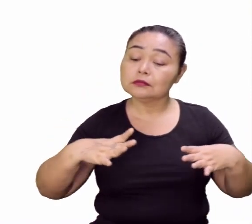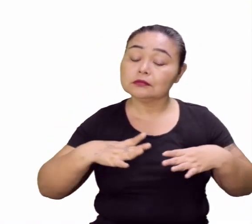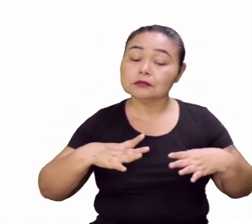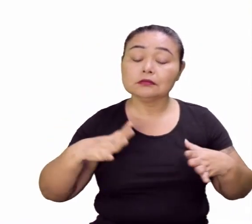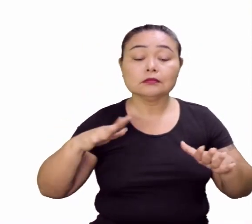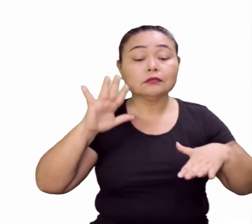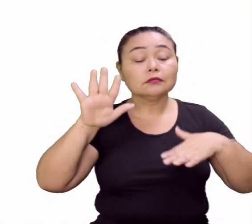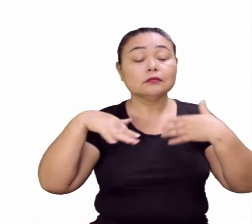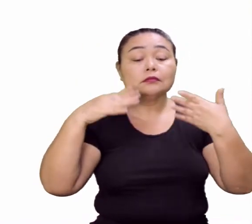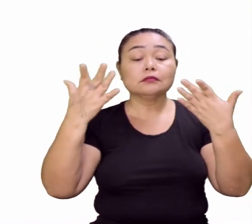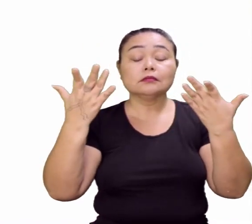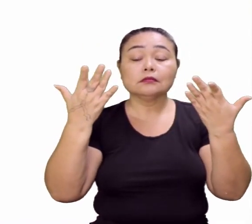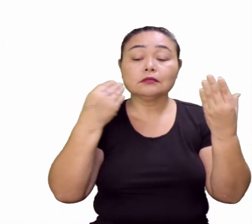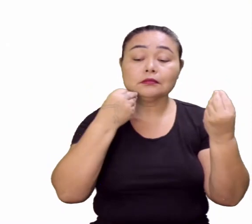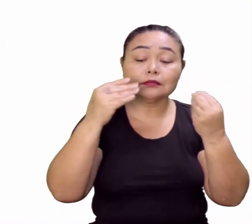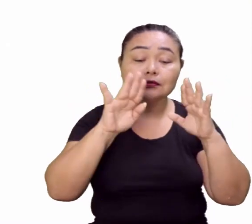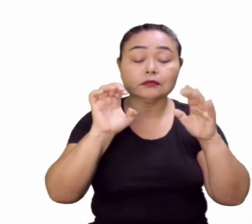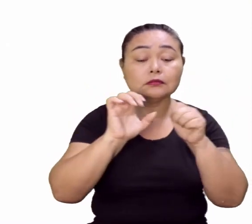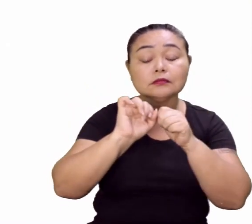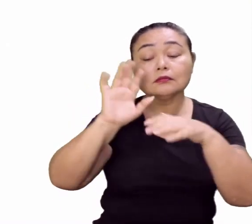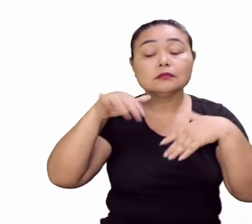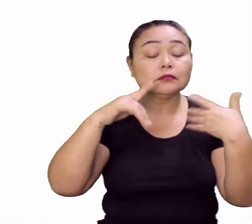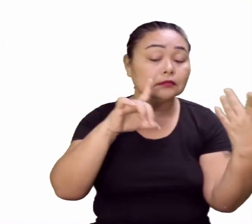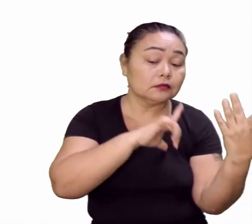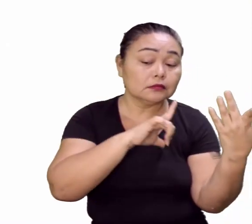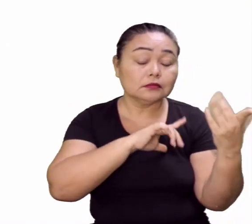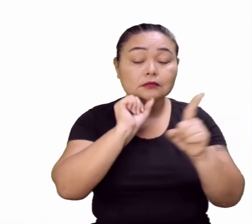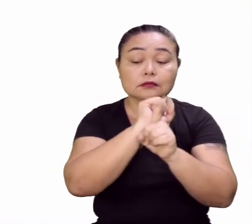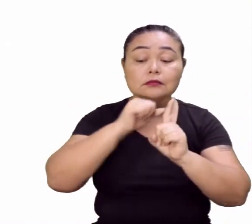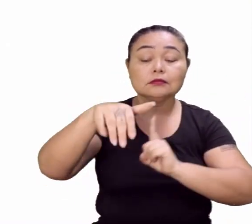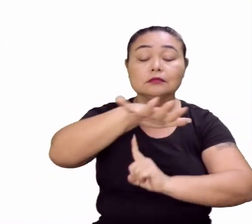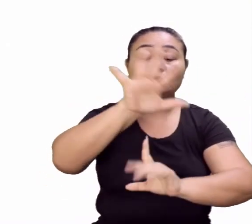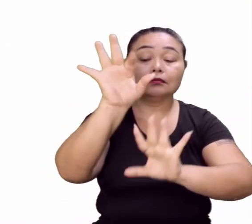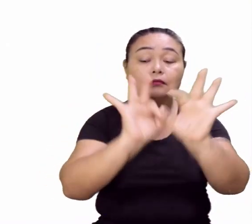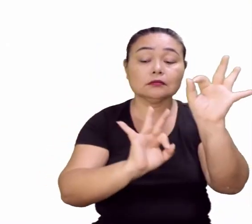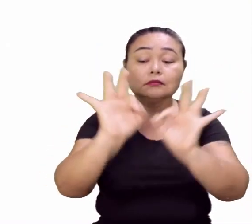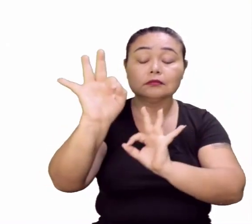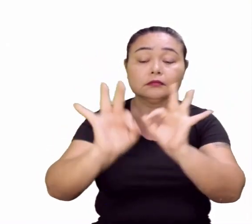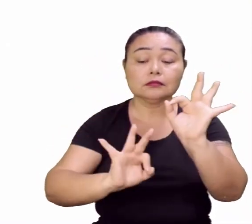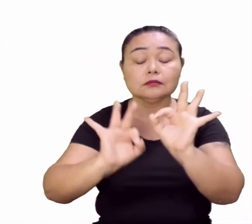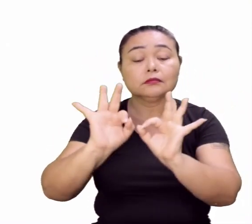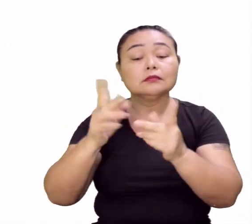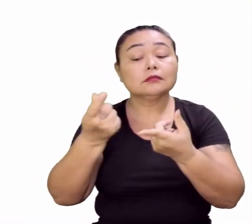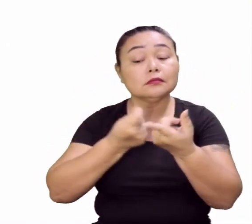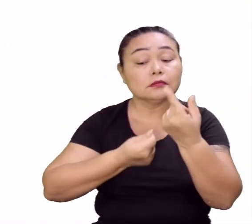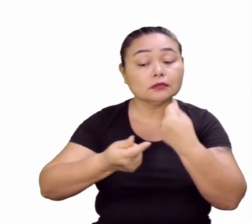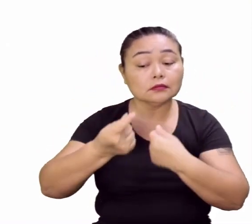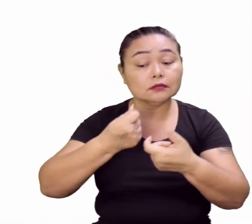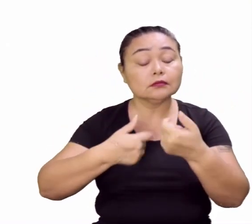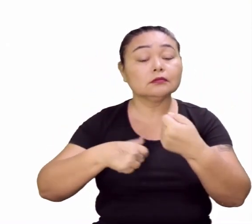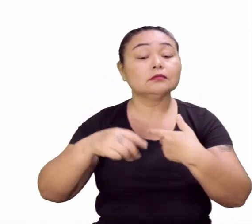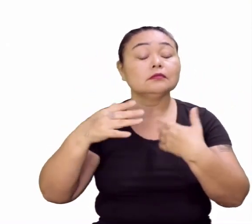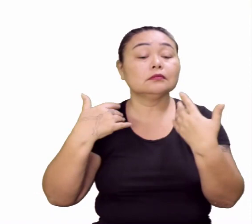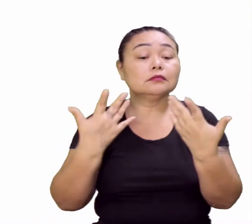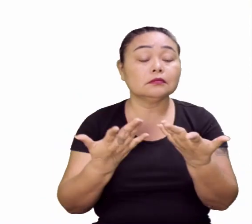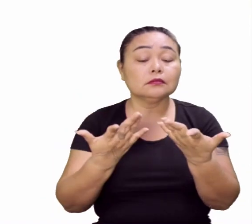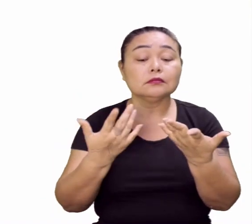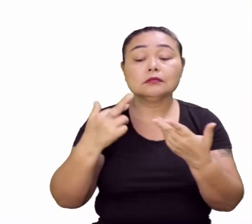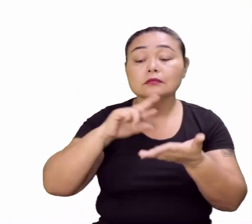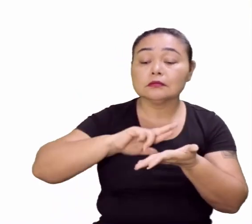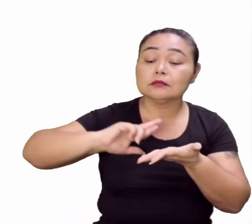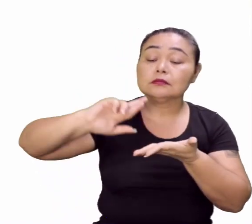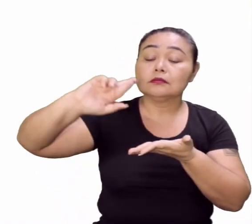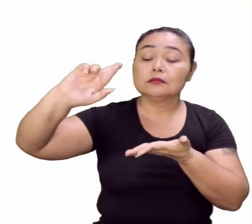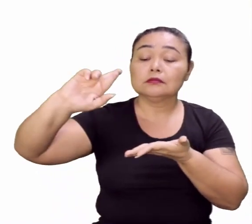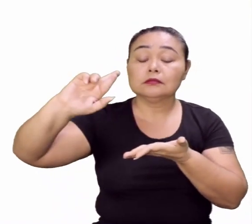eram estruturas em que tinha uma sociedade bem organizada. Exatamente. Um comércio, é isso?